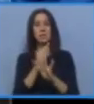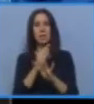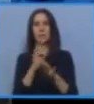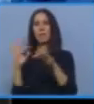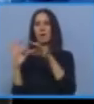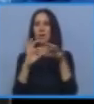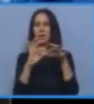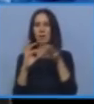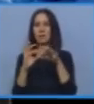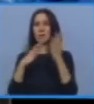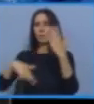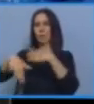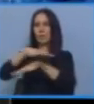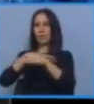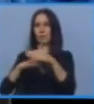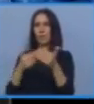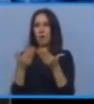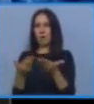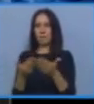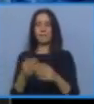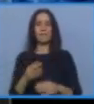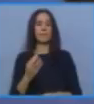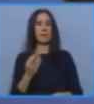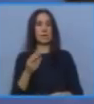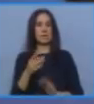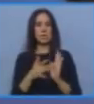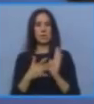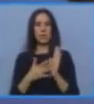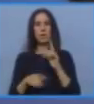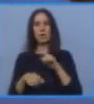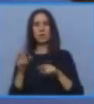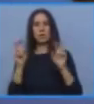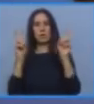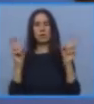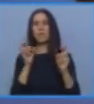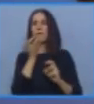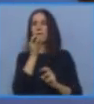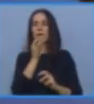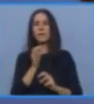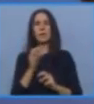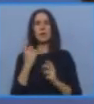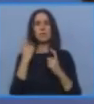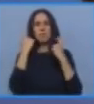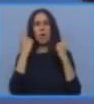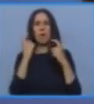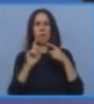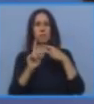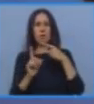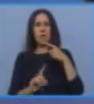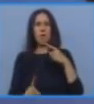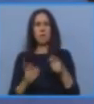aliança com o seu povo. Nesse contexto, o livro do Êxodo fala de barulho,